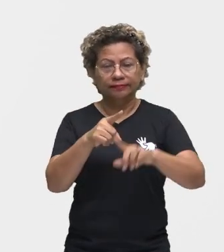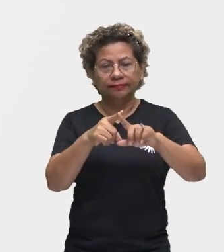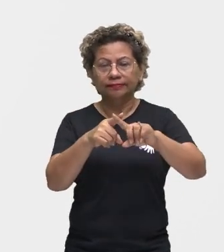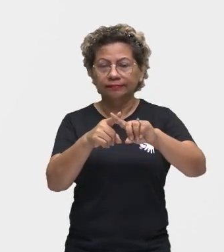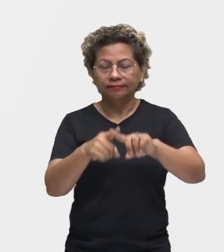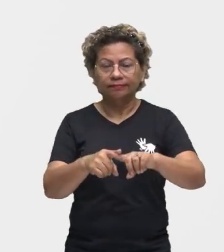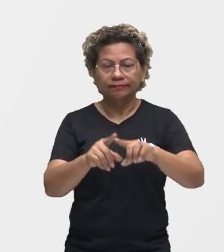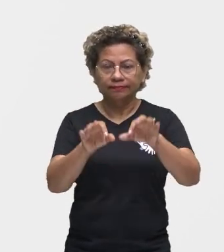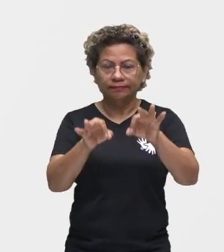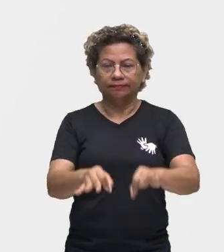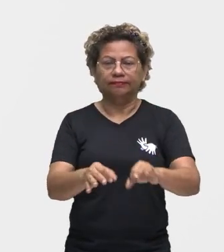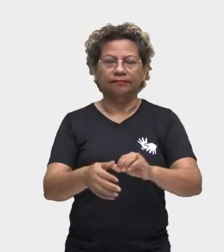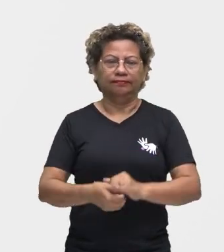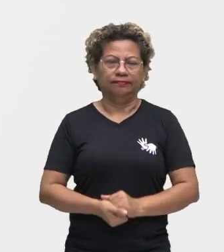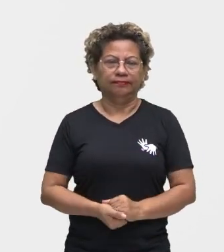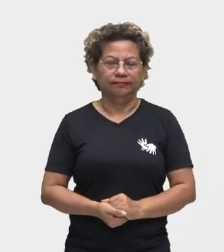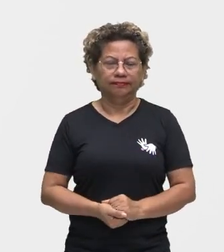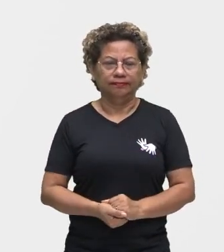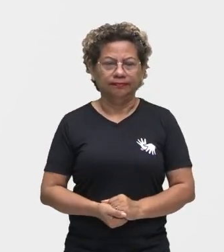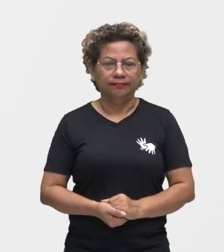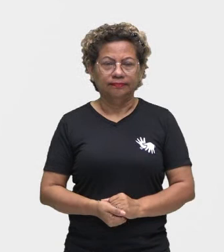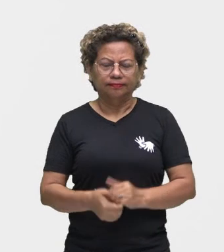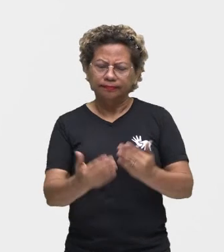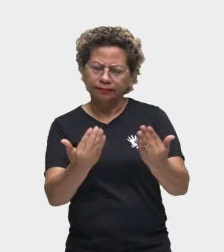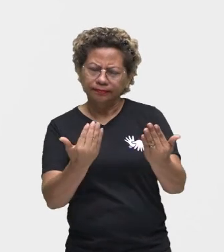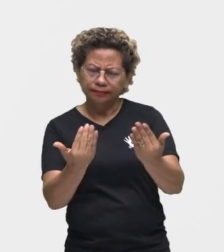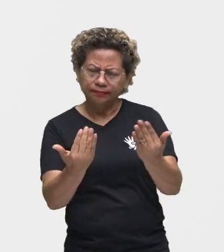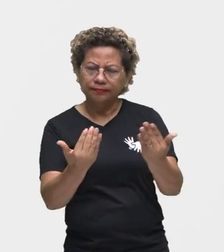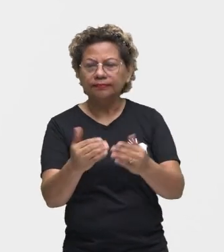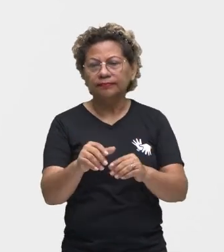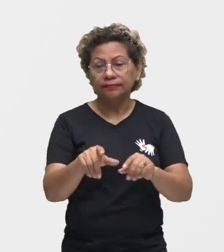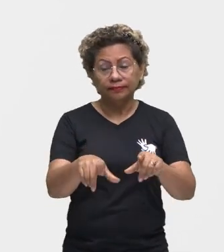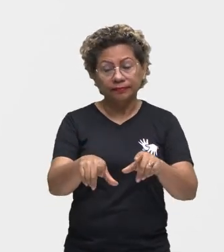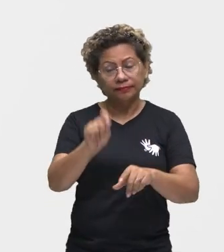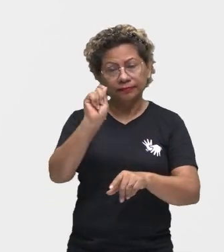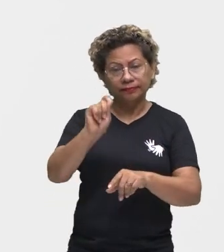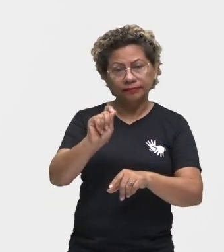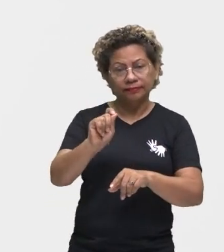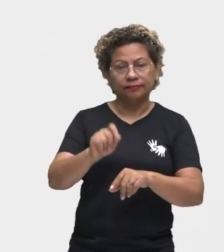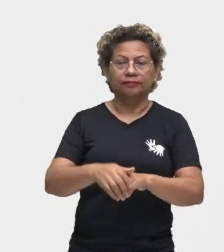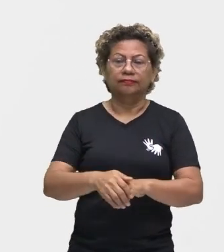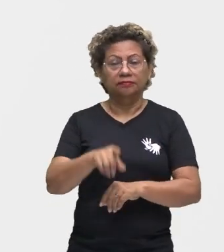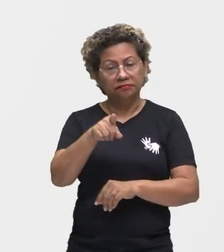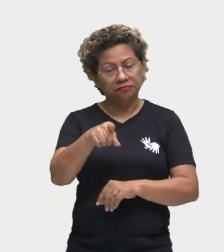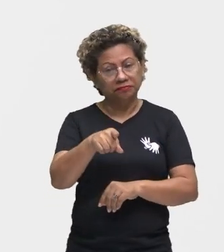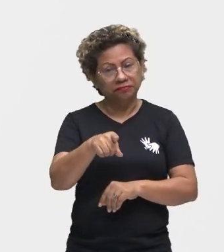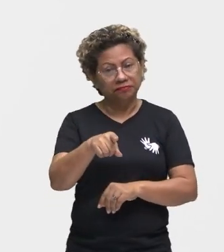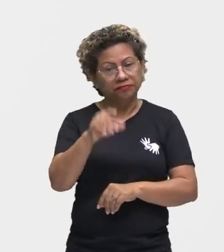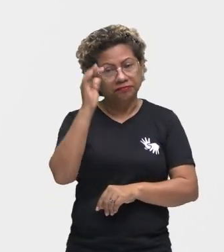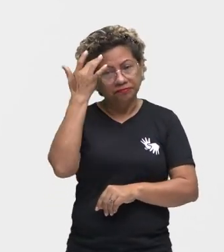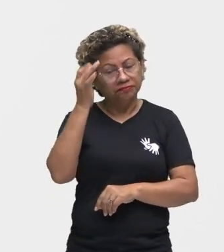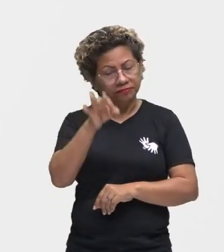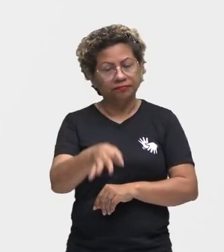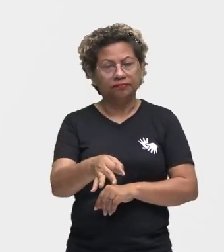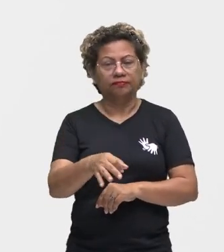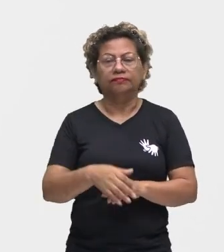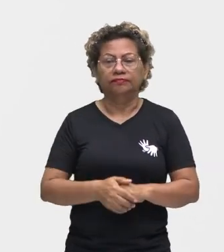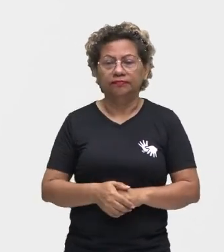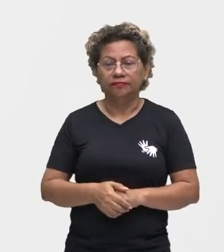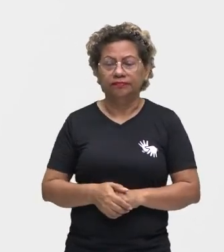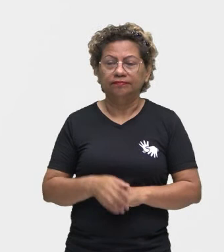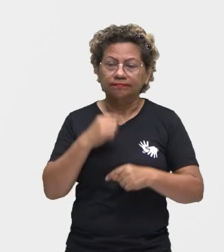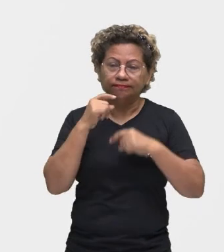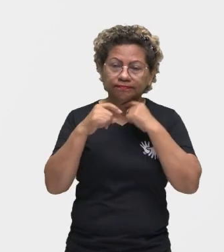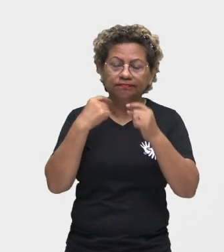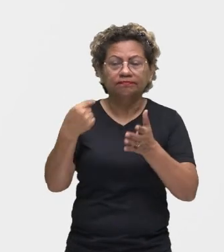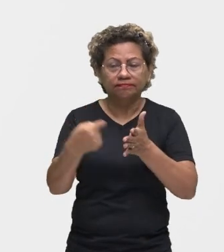o arquegônio. Analisem as alternativas, escolham a de vocês. Falem com a gente aqui no chat e